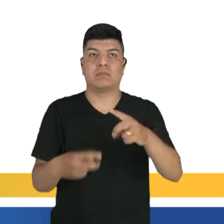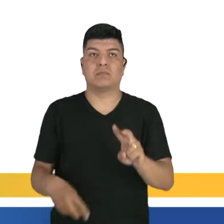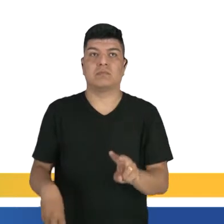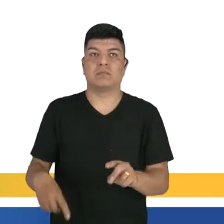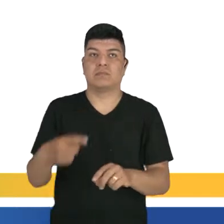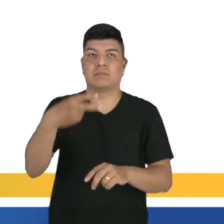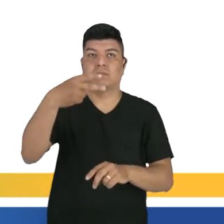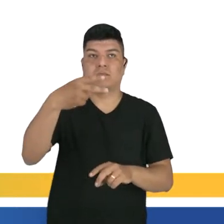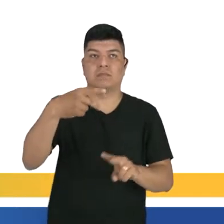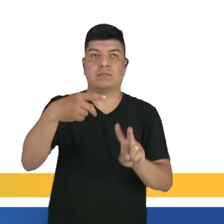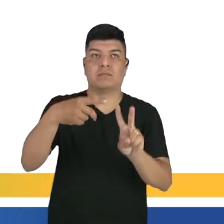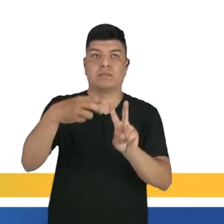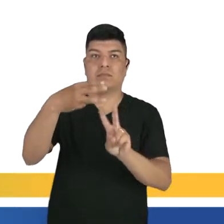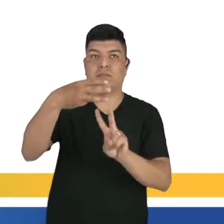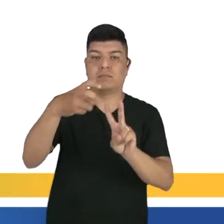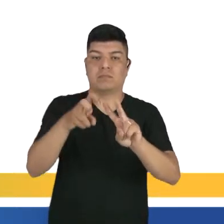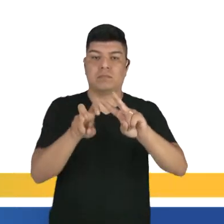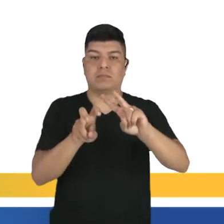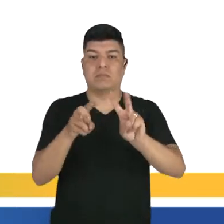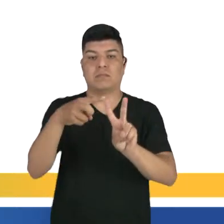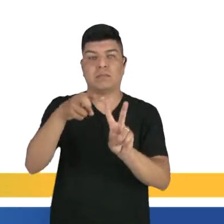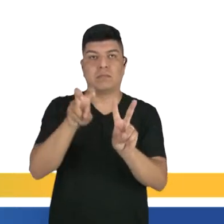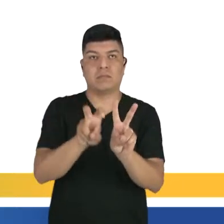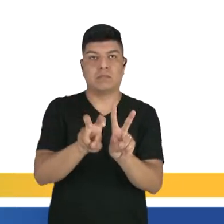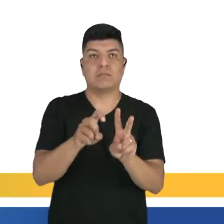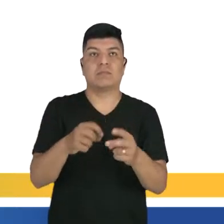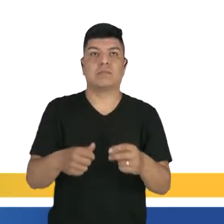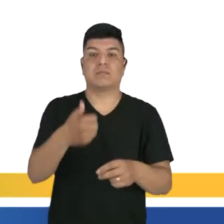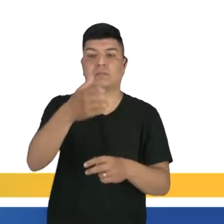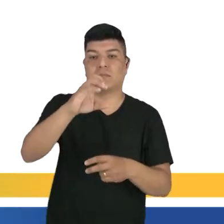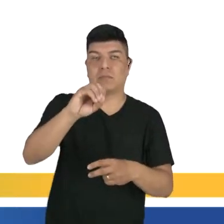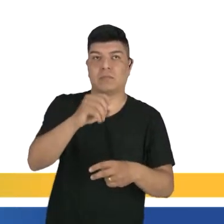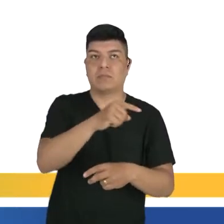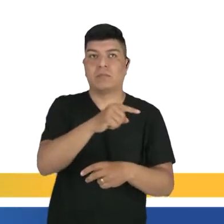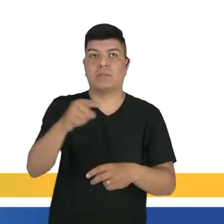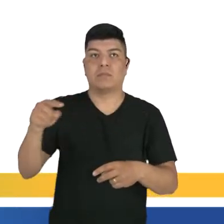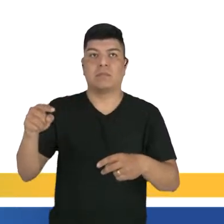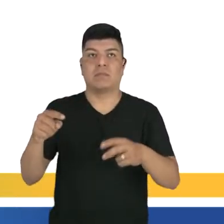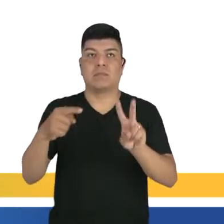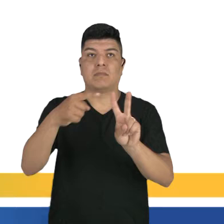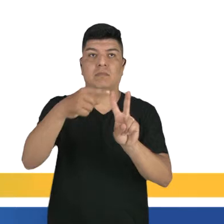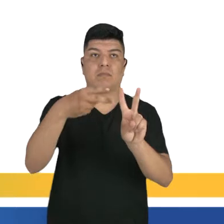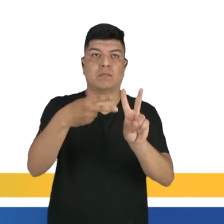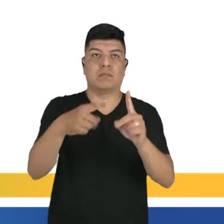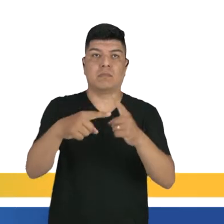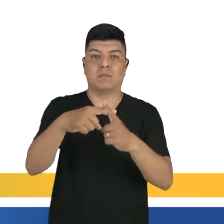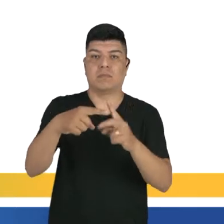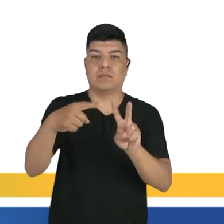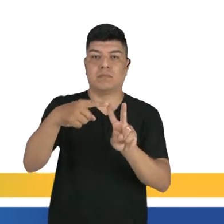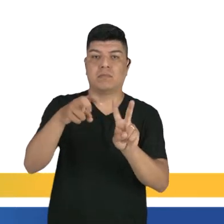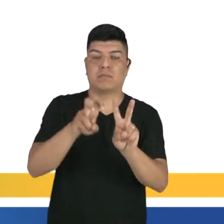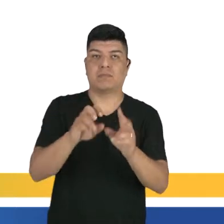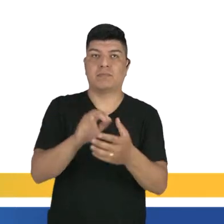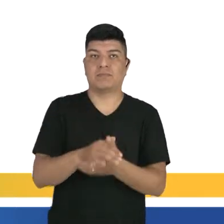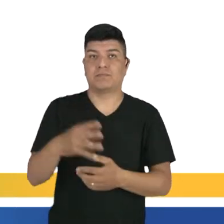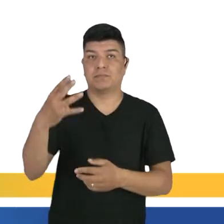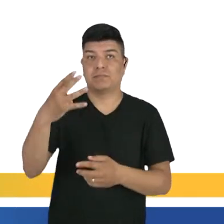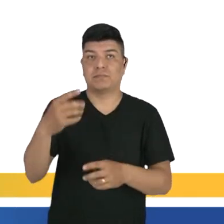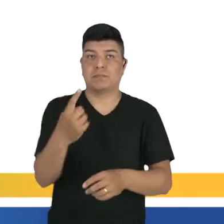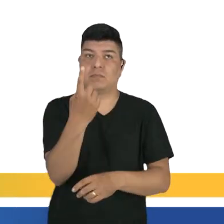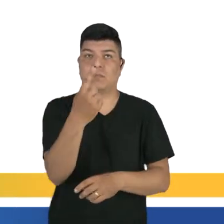raiz cúbica de 5. A terceira, 10 sobre a raiz de 2 mais a raiz de 5. A quarta, no